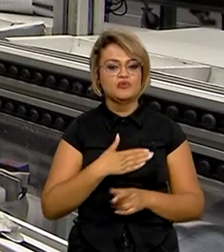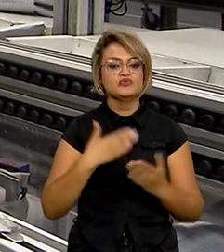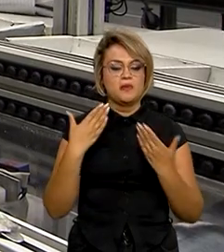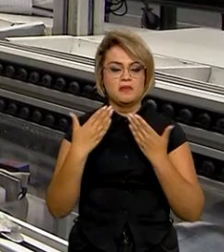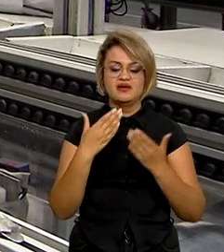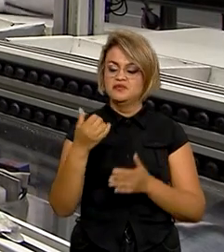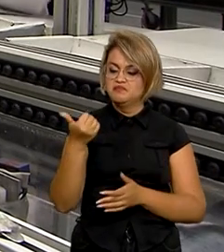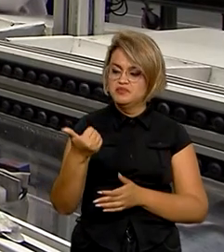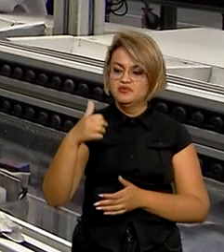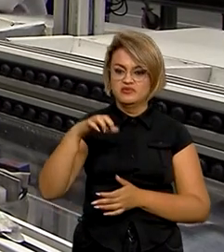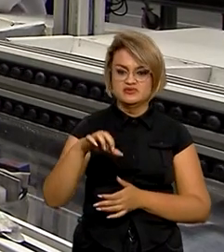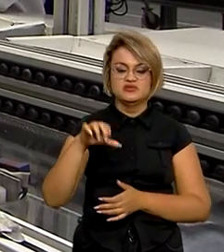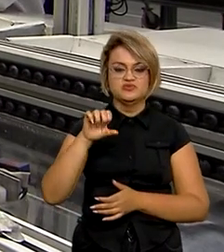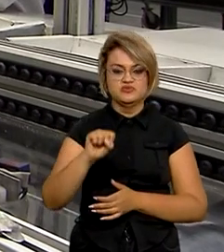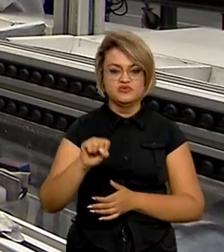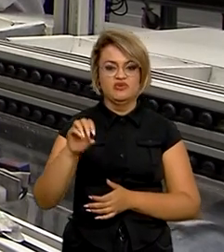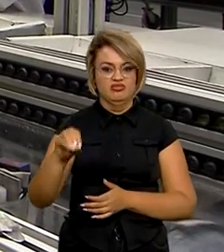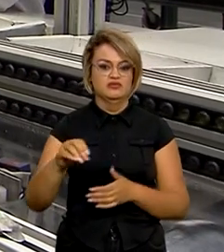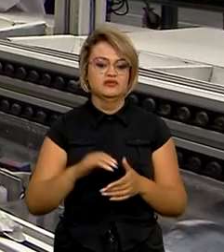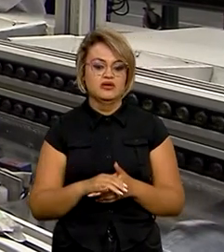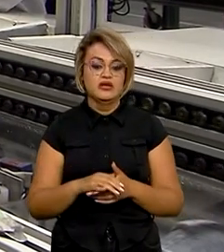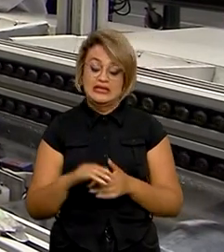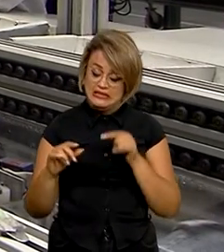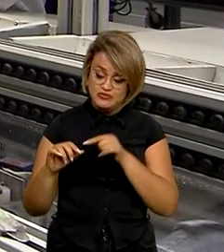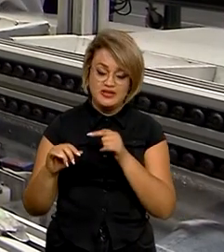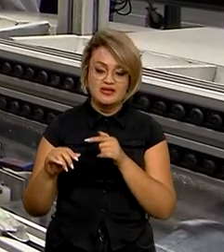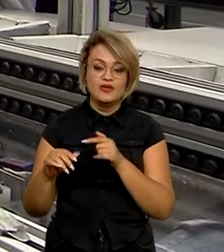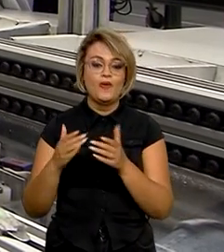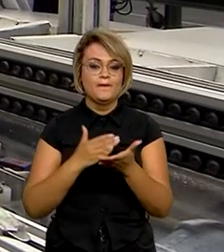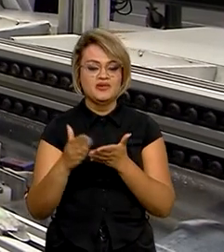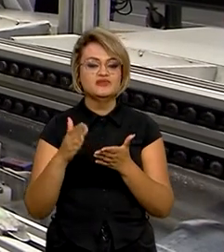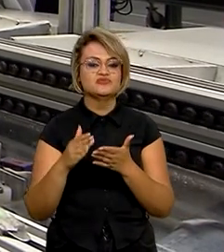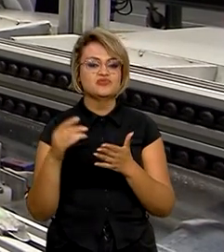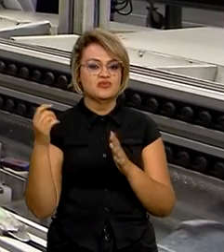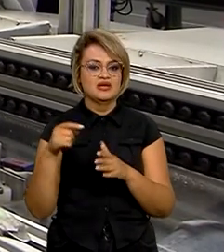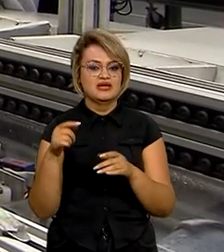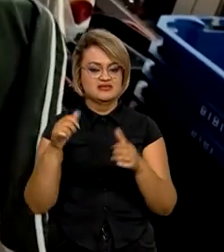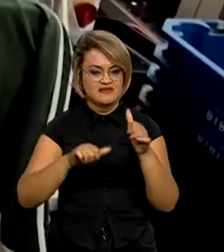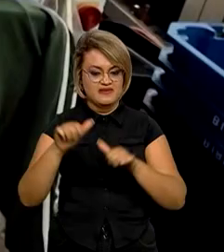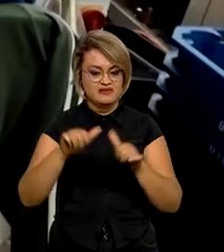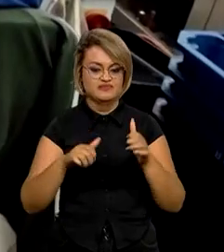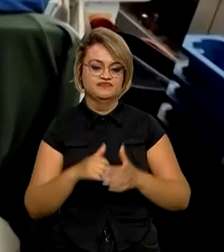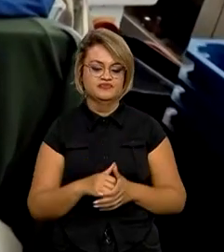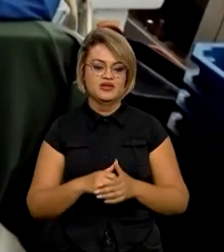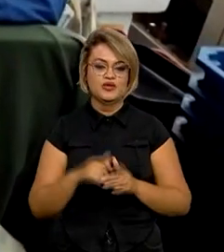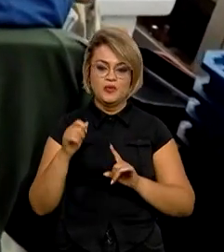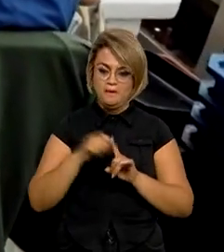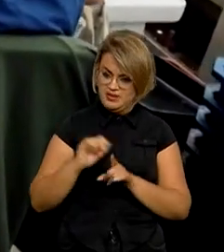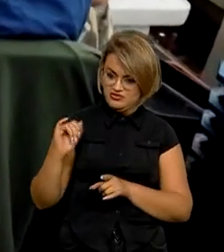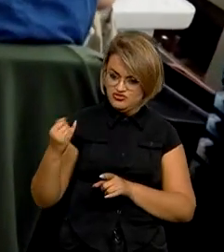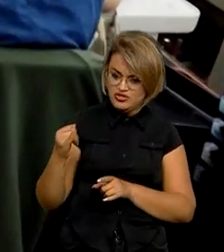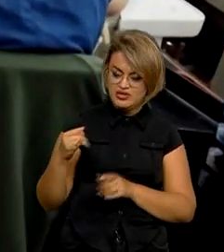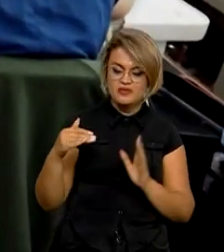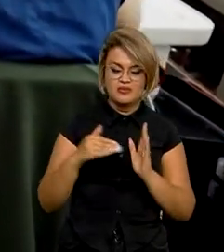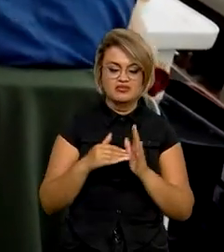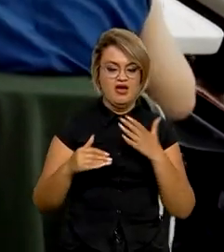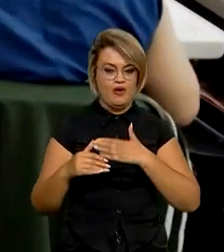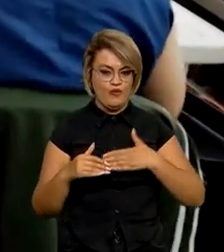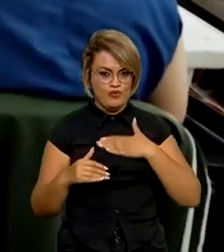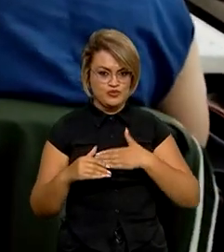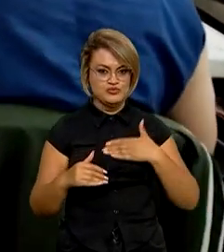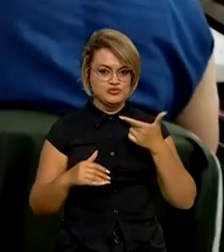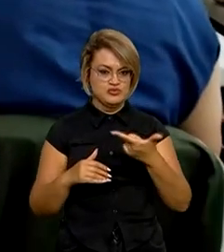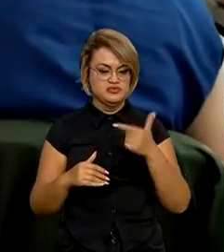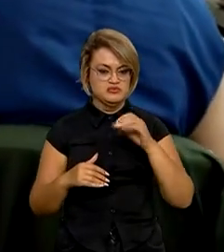desde 1980, quando teve início a série histórica. De janeiro a agosto de